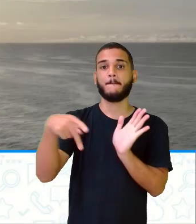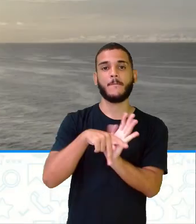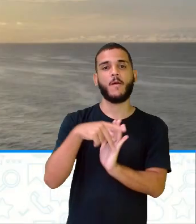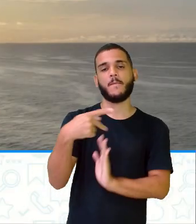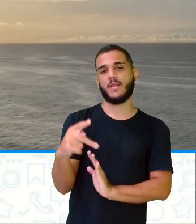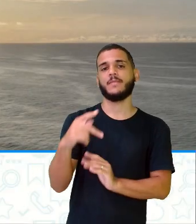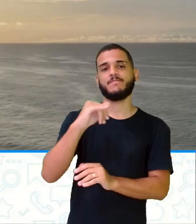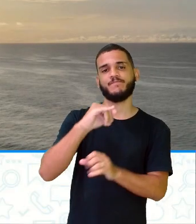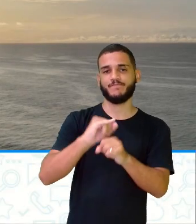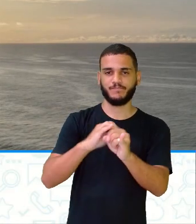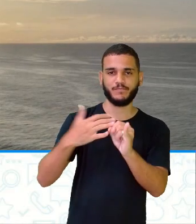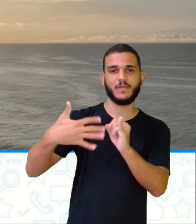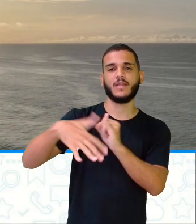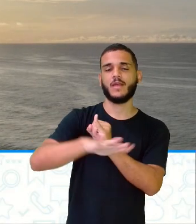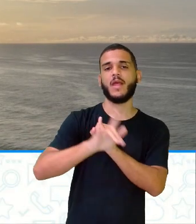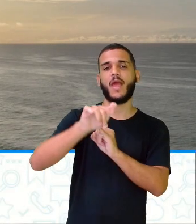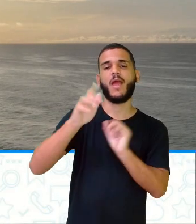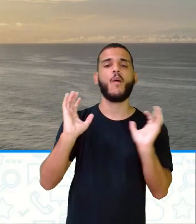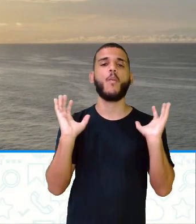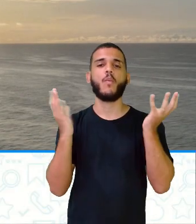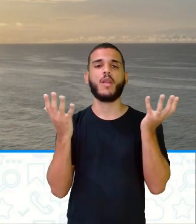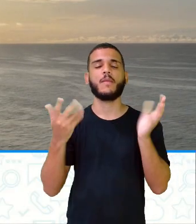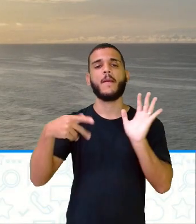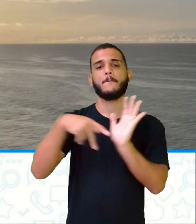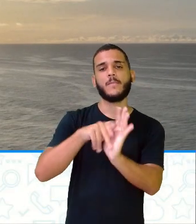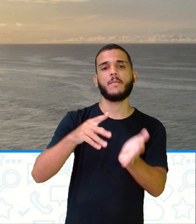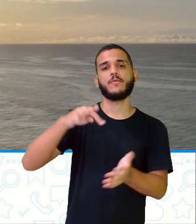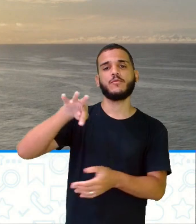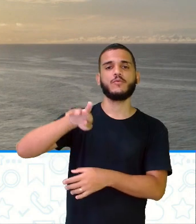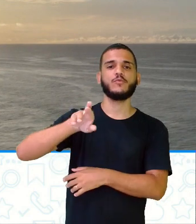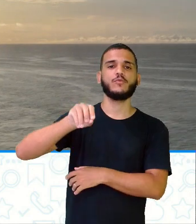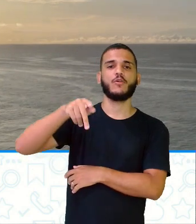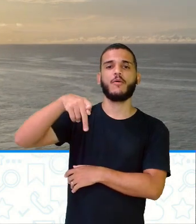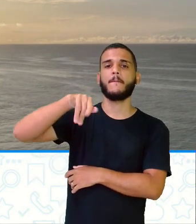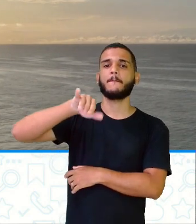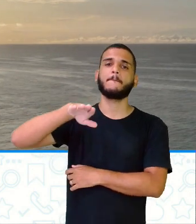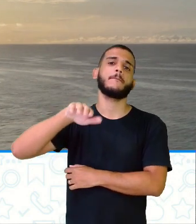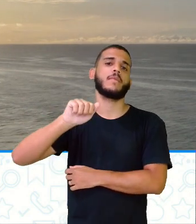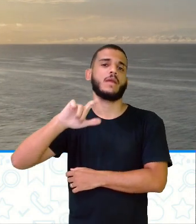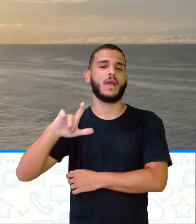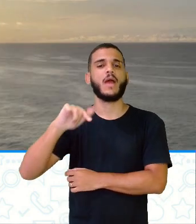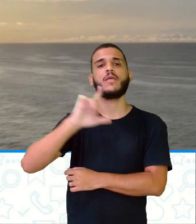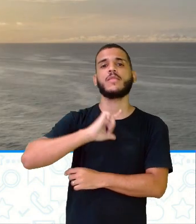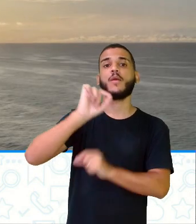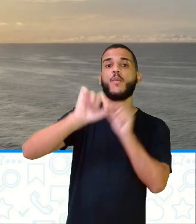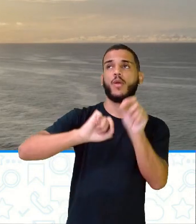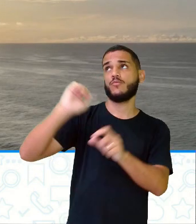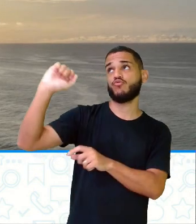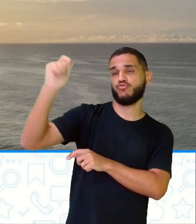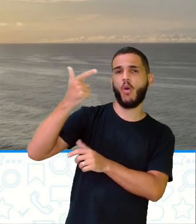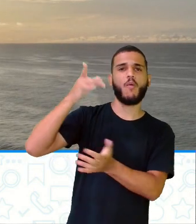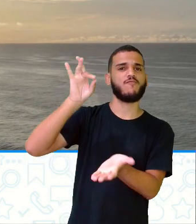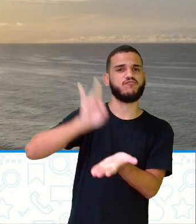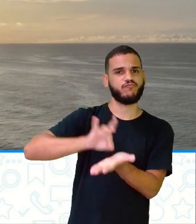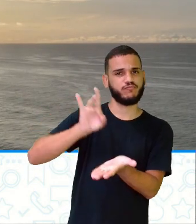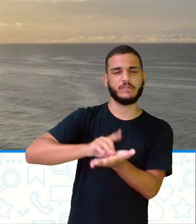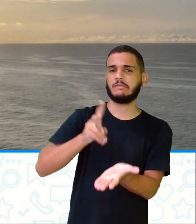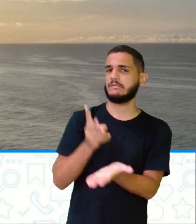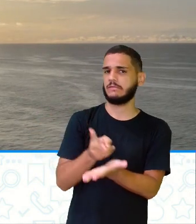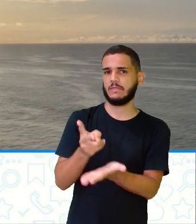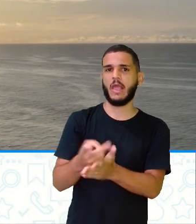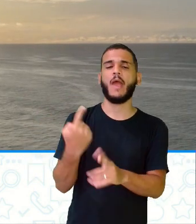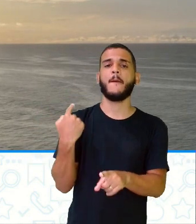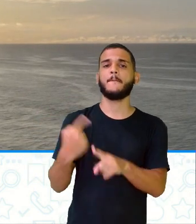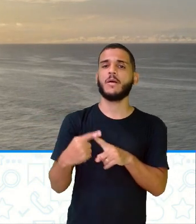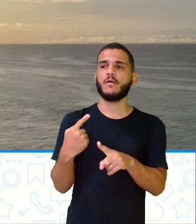o clima da ilha é um clima tropical, então tem muito sol. Porque ao